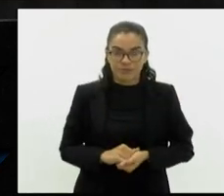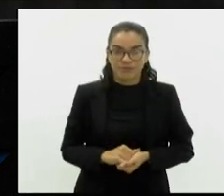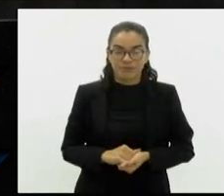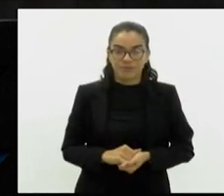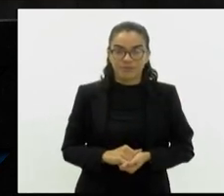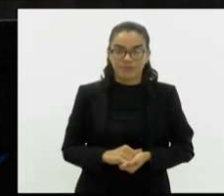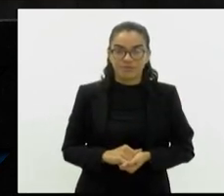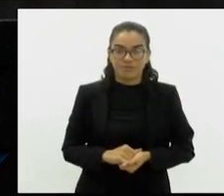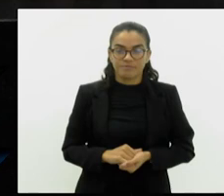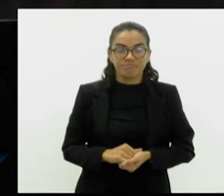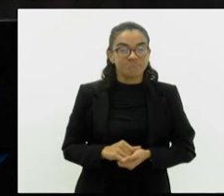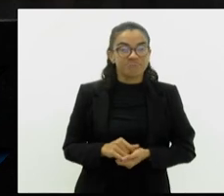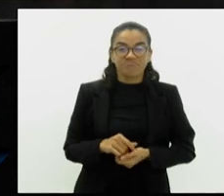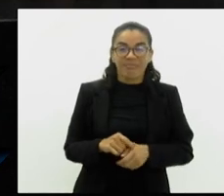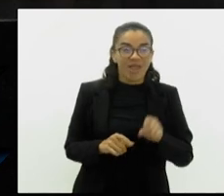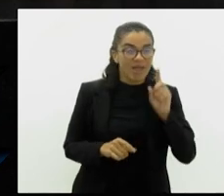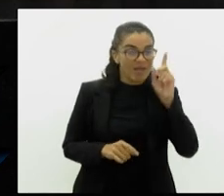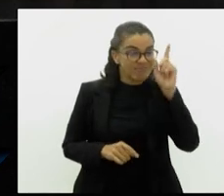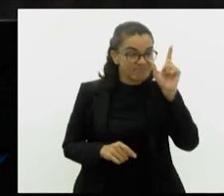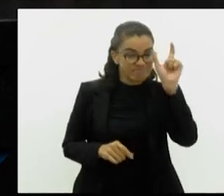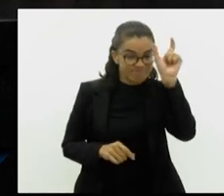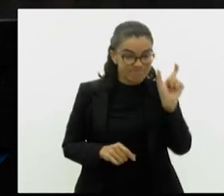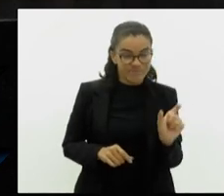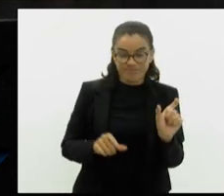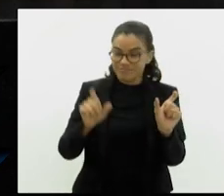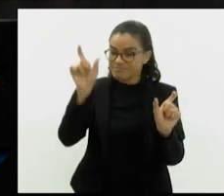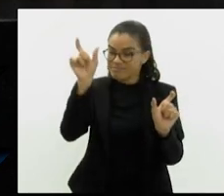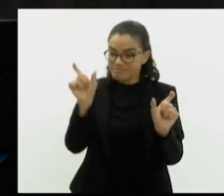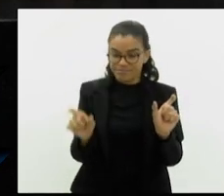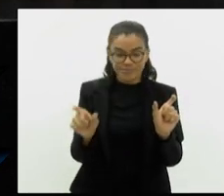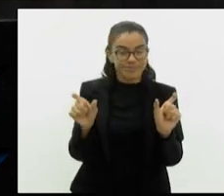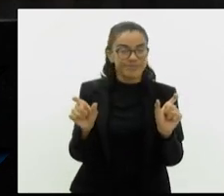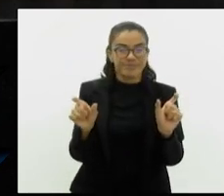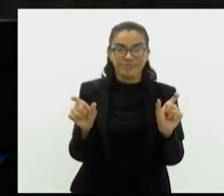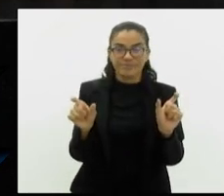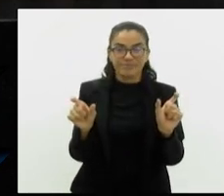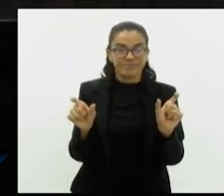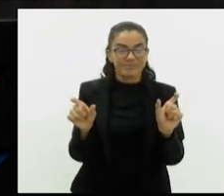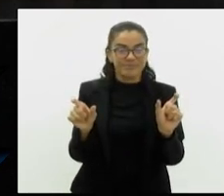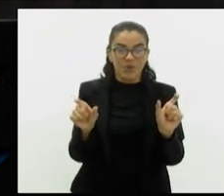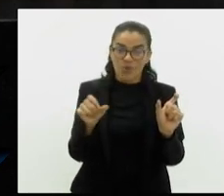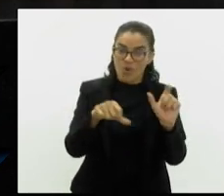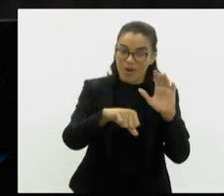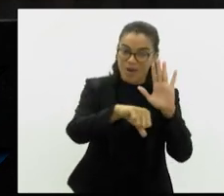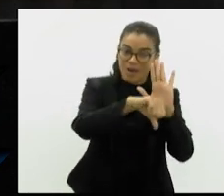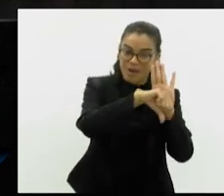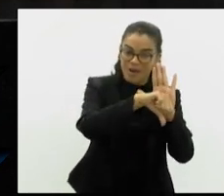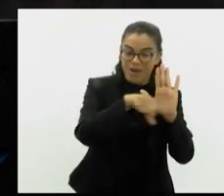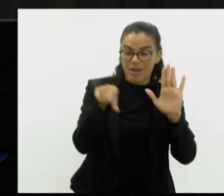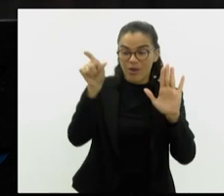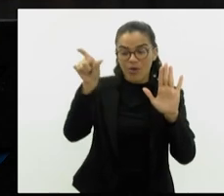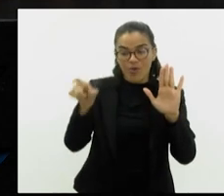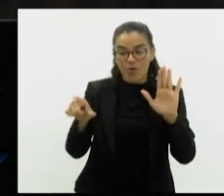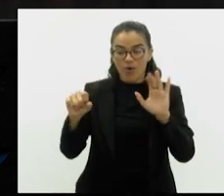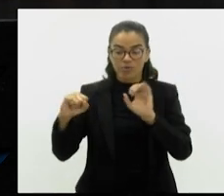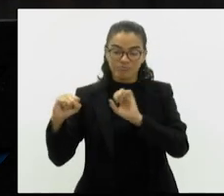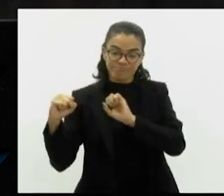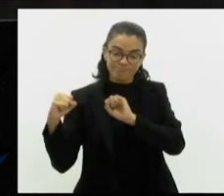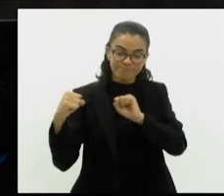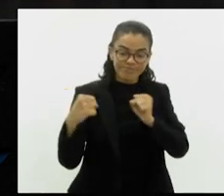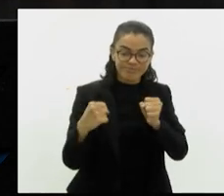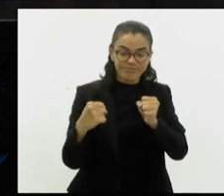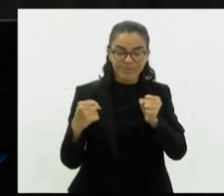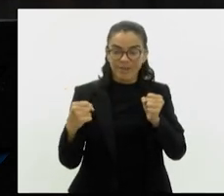bandido são duas atividades uma criminosa e outra de Defesa